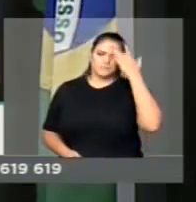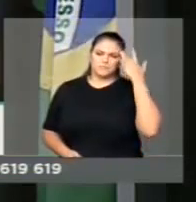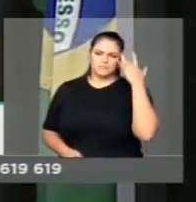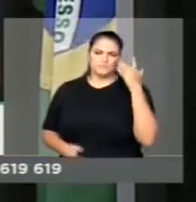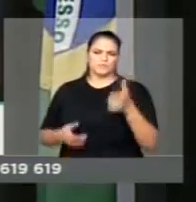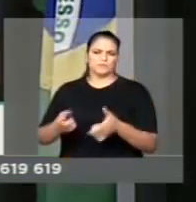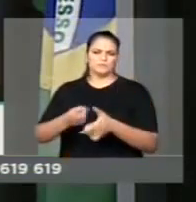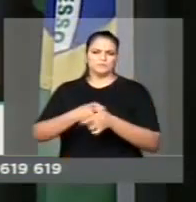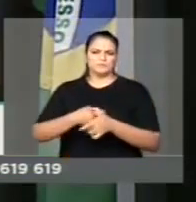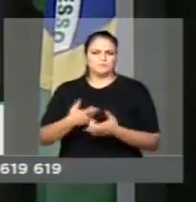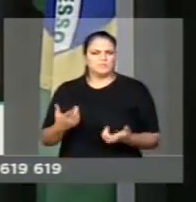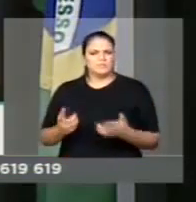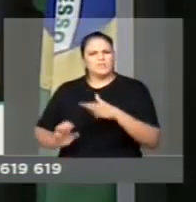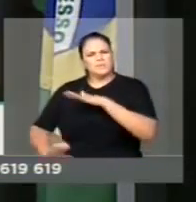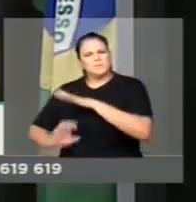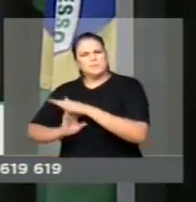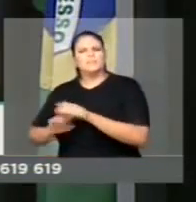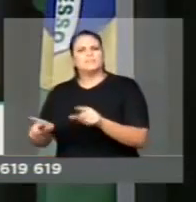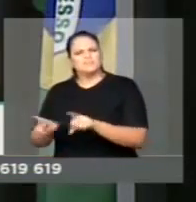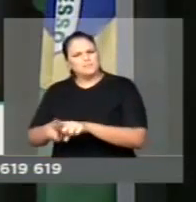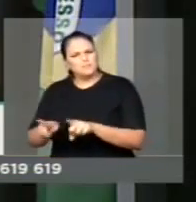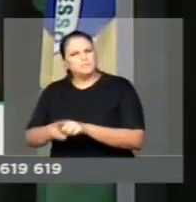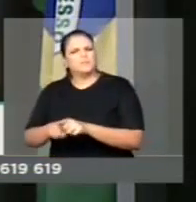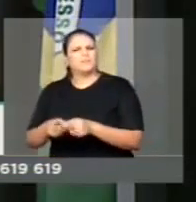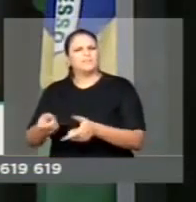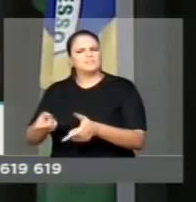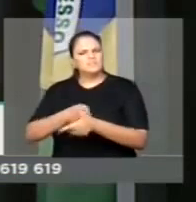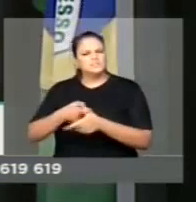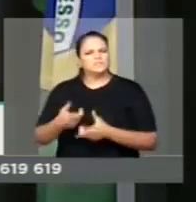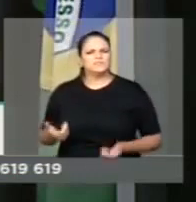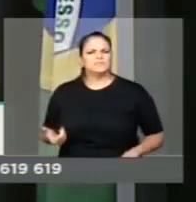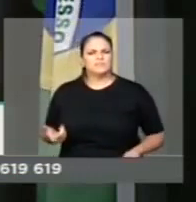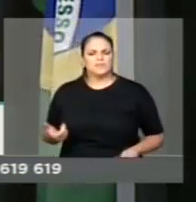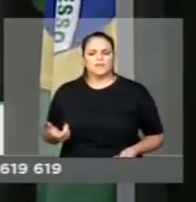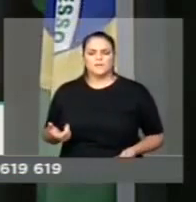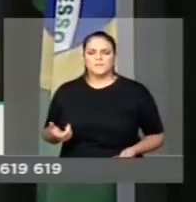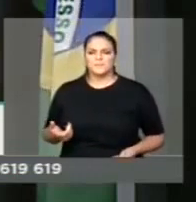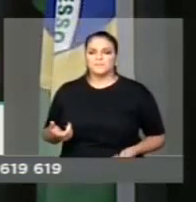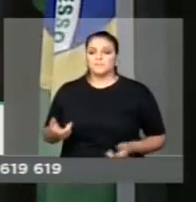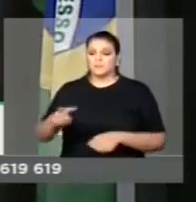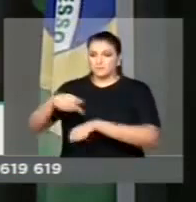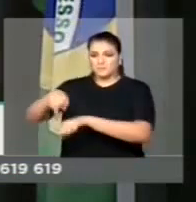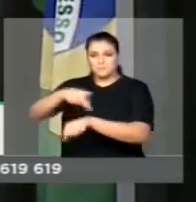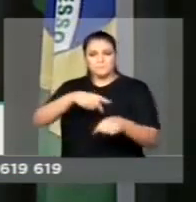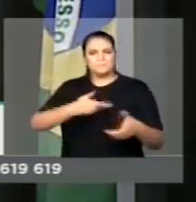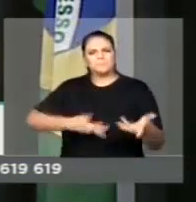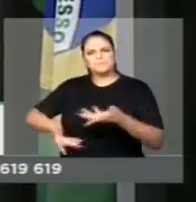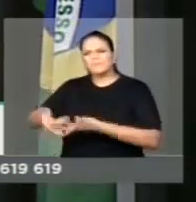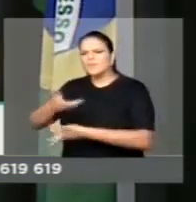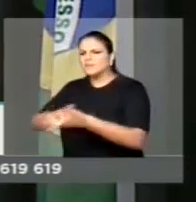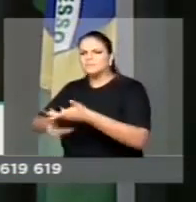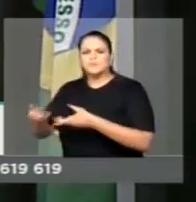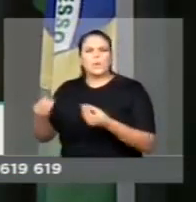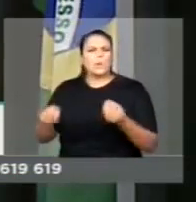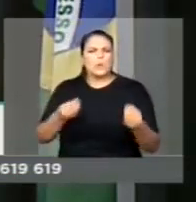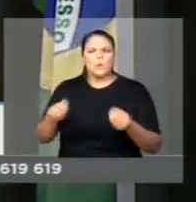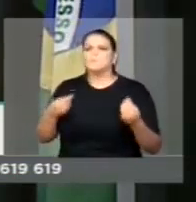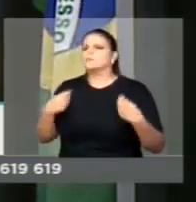também endividadas e inadimplentes. Nas relações internacionais, ampliar acordos bilaterais e retomar